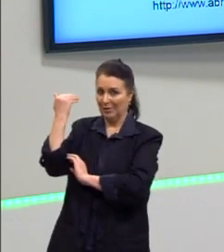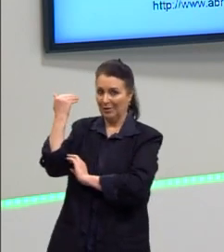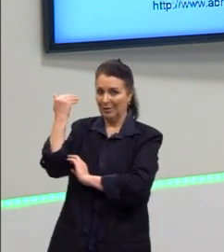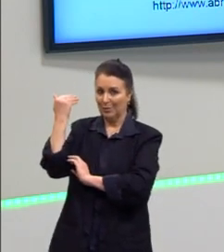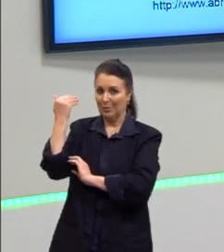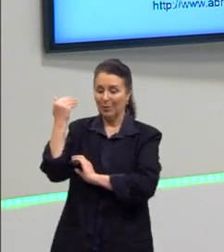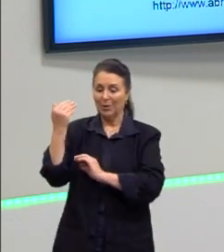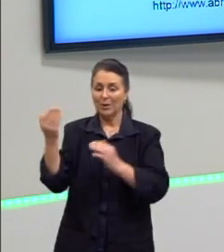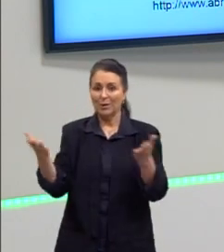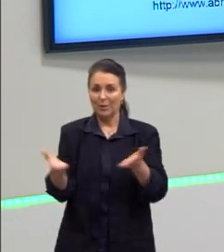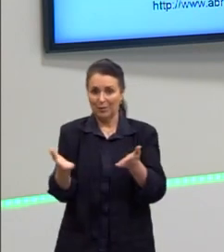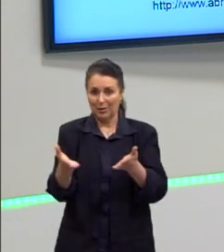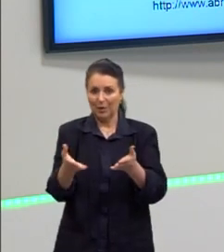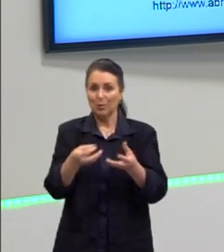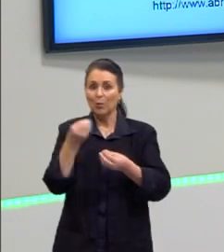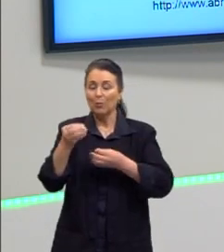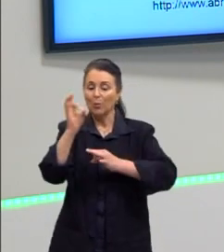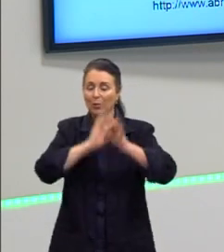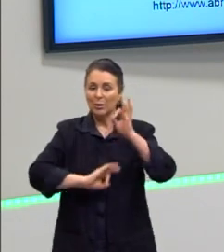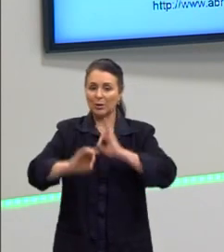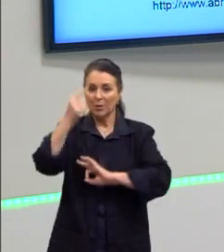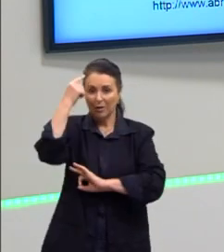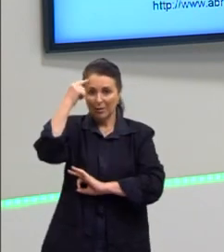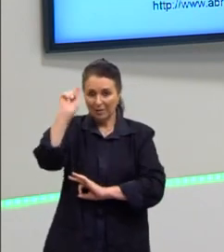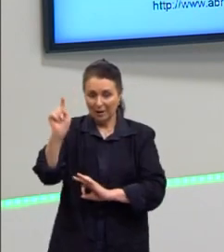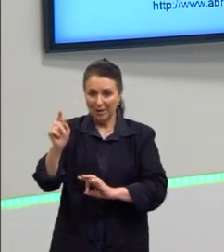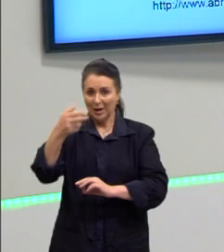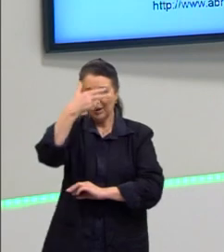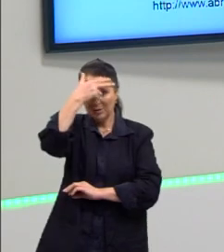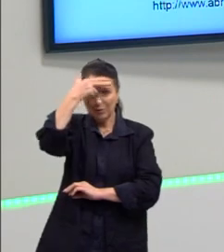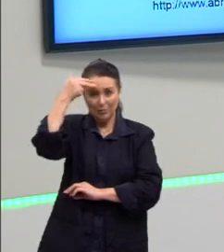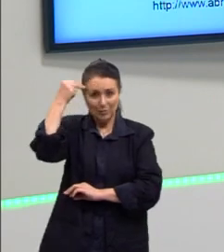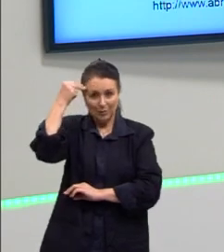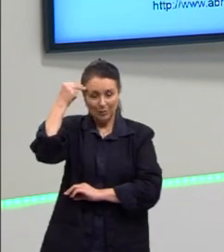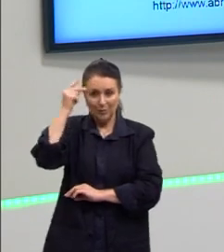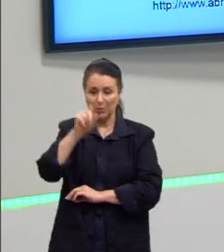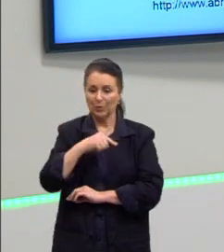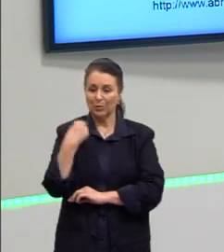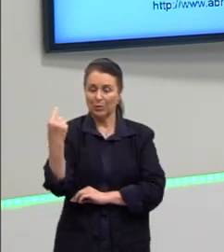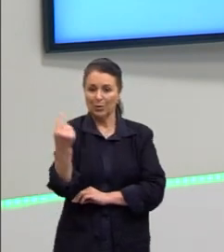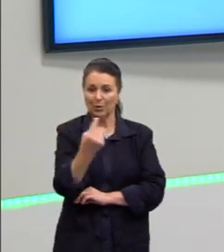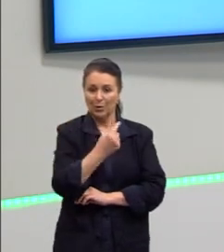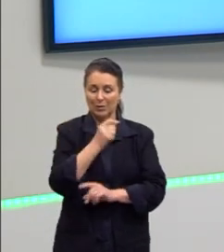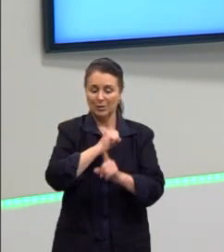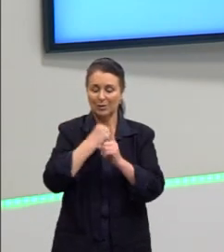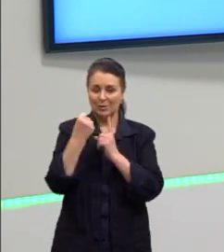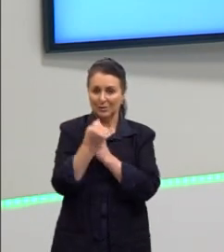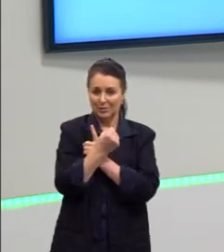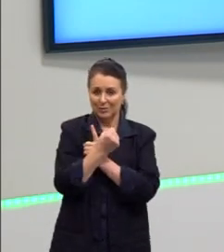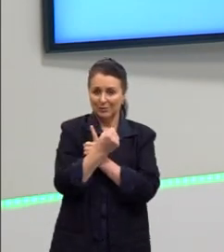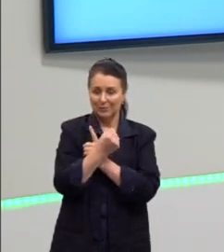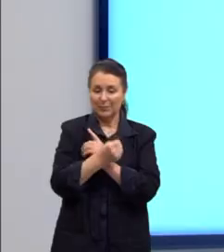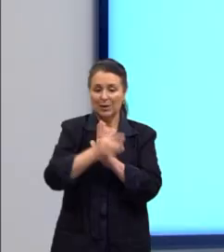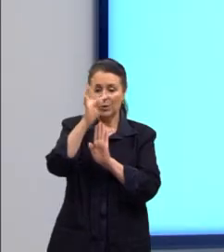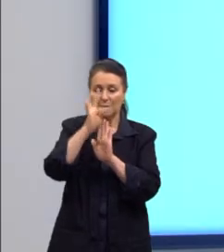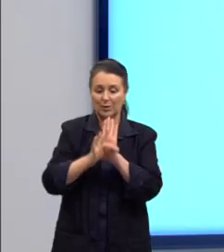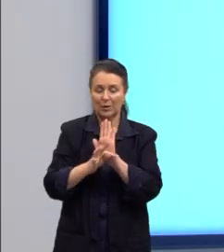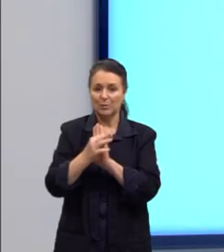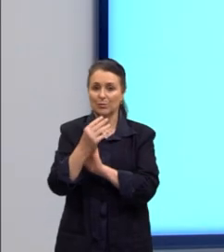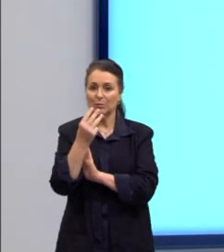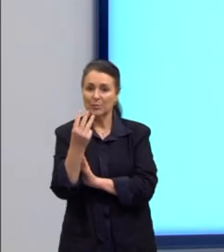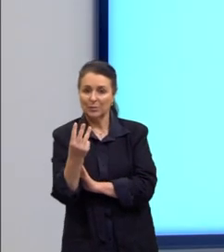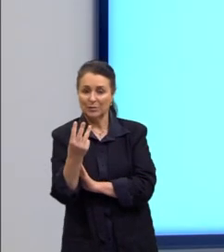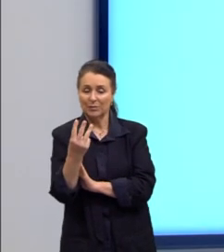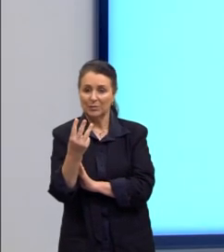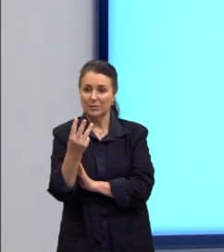reorganizou essa ideia de definição de estigma a gente como sociedade né e o texto 3 que